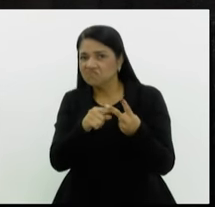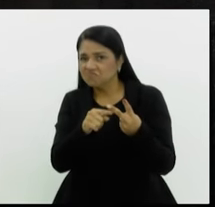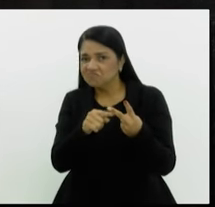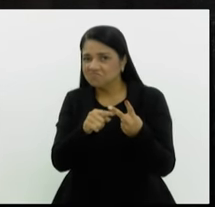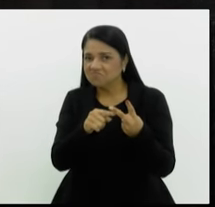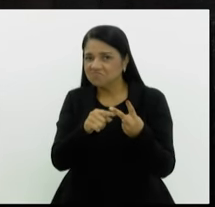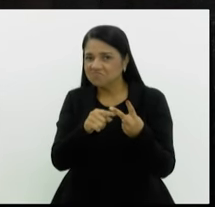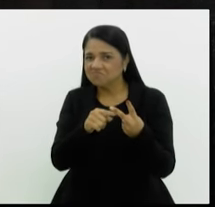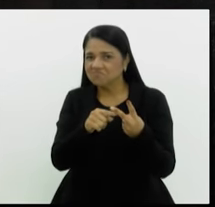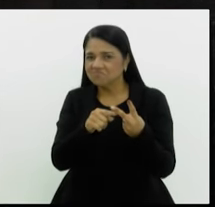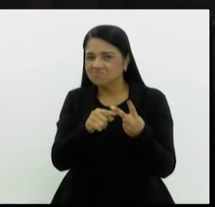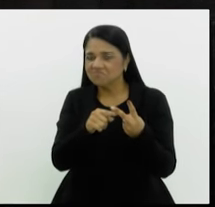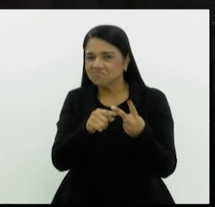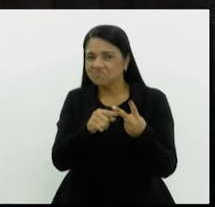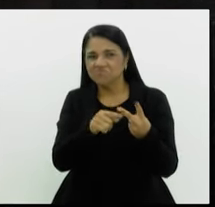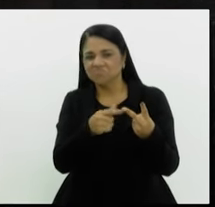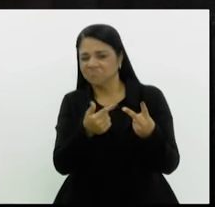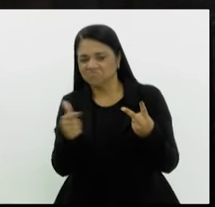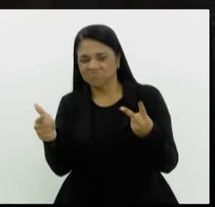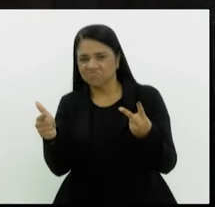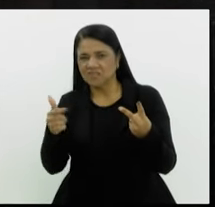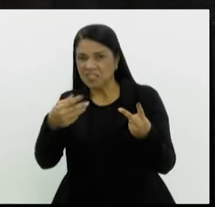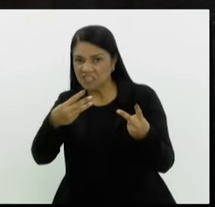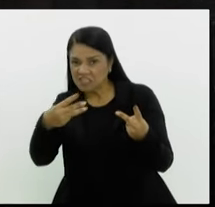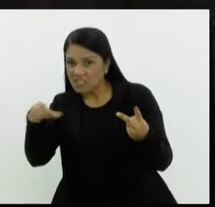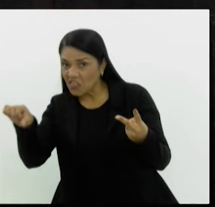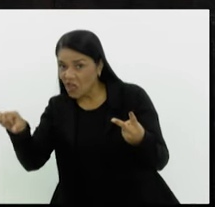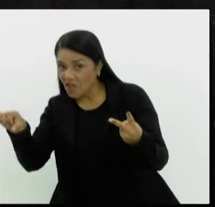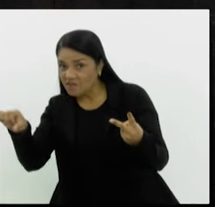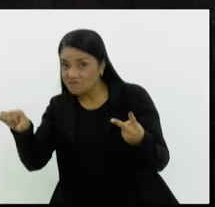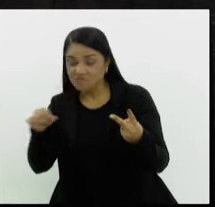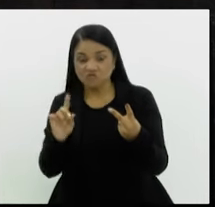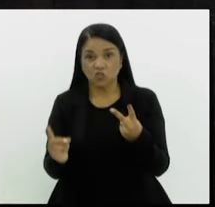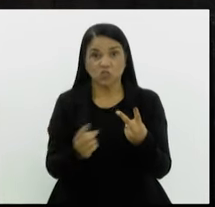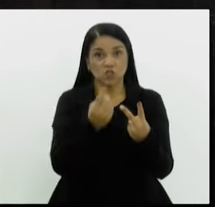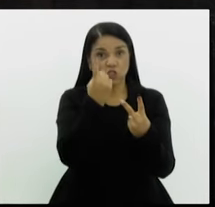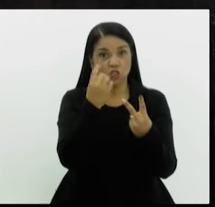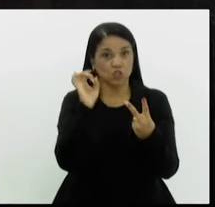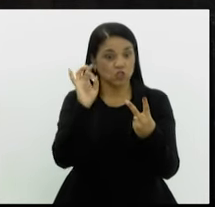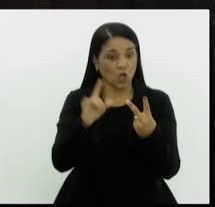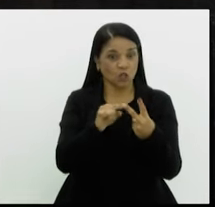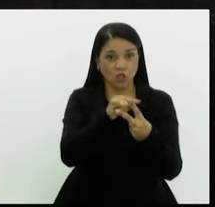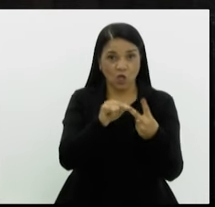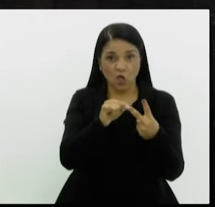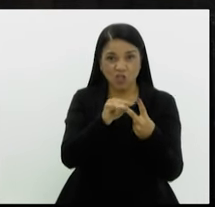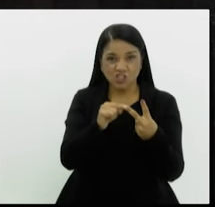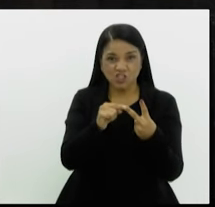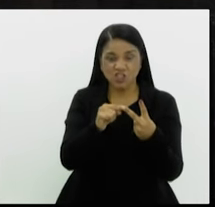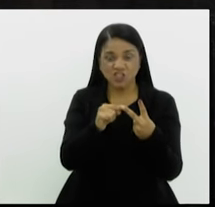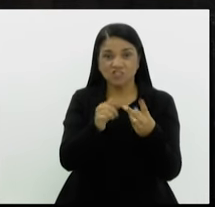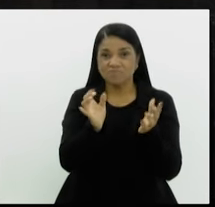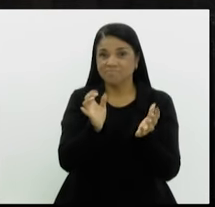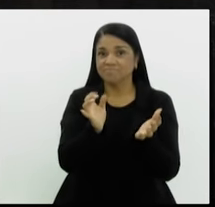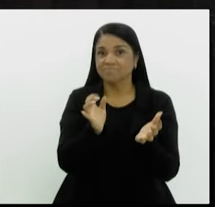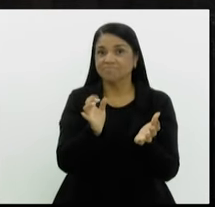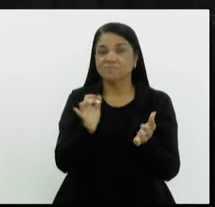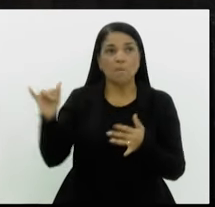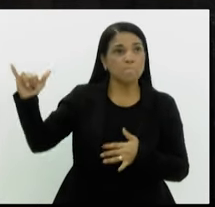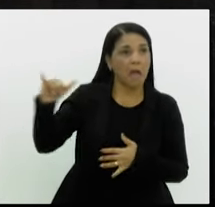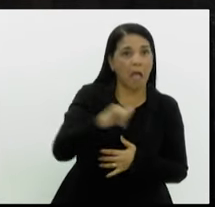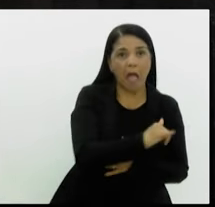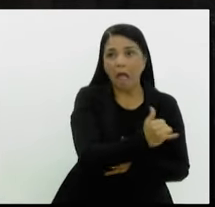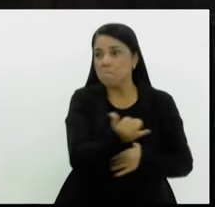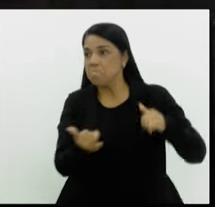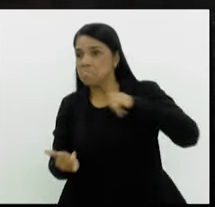Não se sabe para que tem essa quantidade gigantesca de pessoas gastando para cima e para baixo jatinhos da FAB para